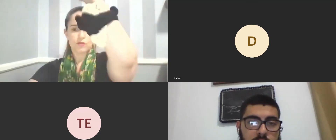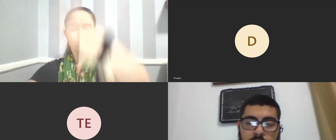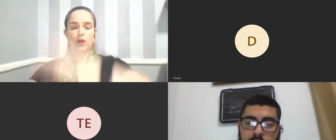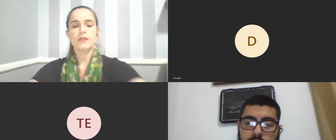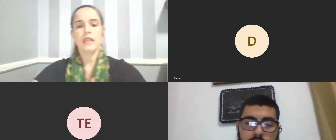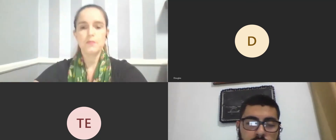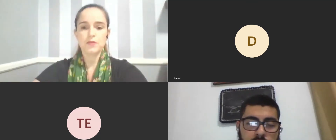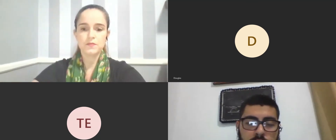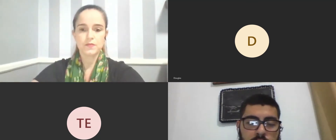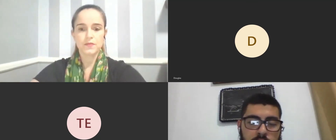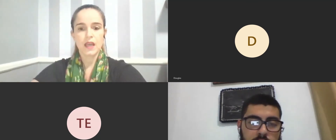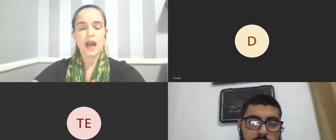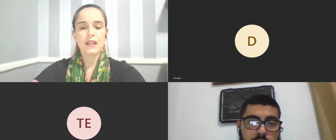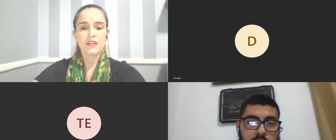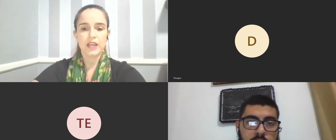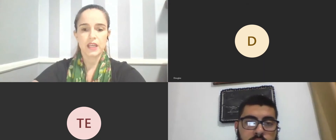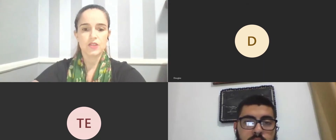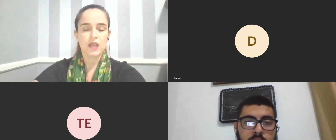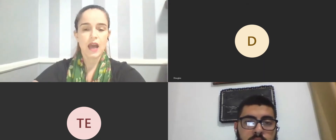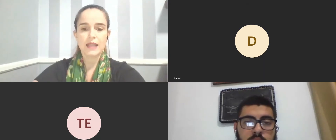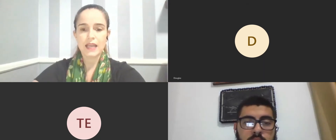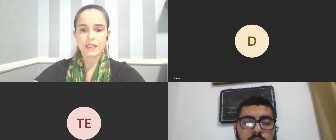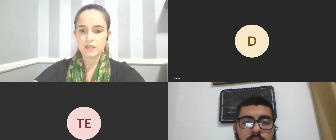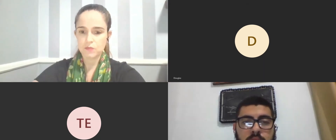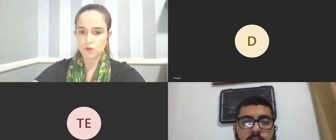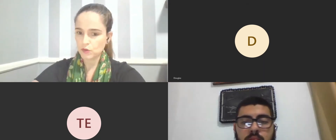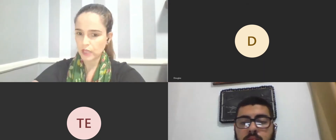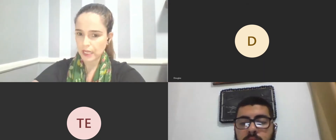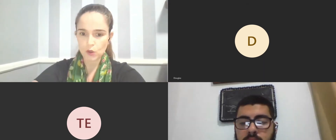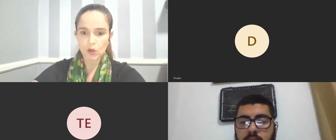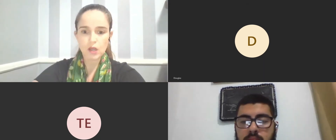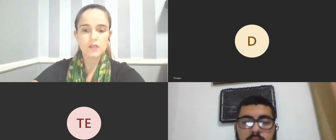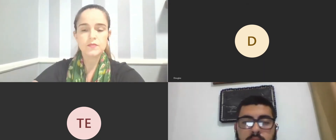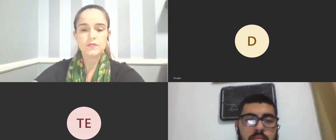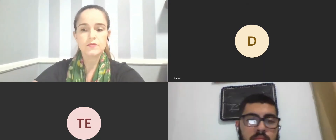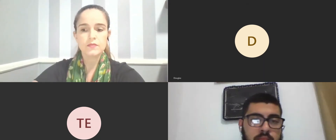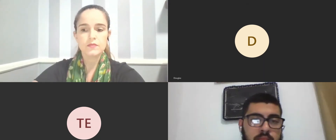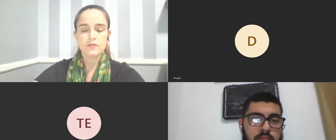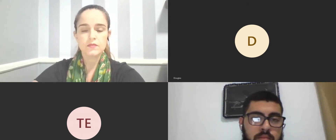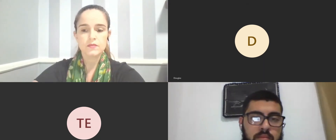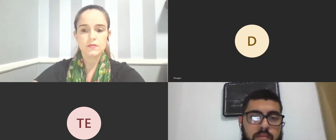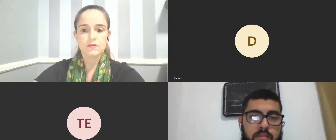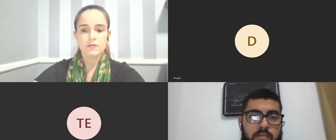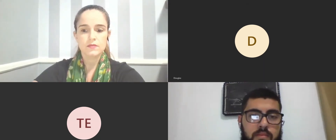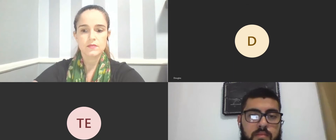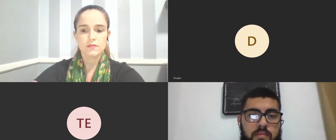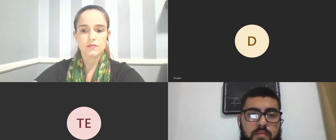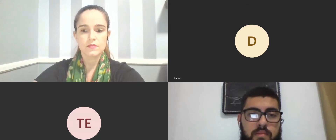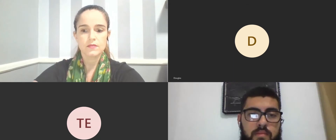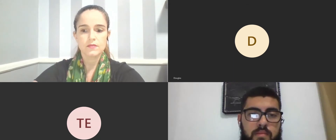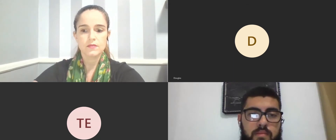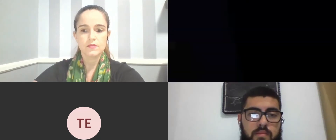continuar, porque eu vou continuar o exemplo ali na frente. Até aqui, todo mundo recapitulou?